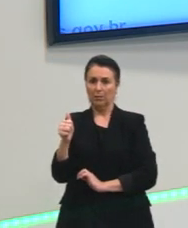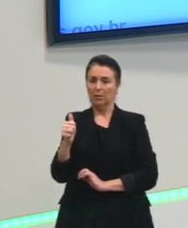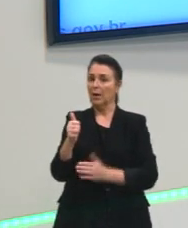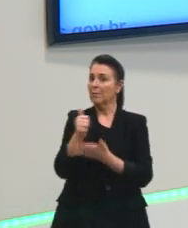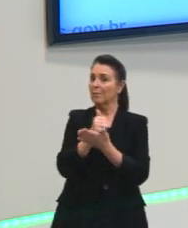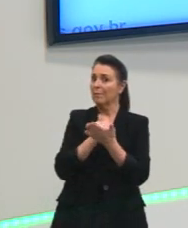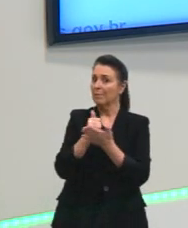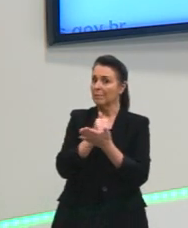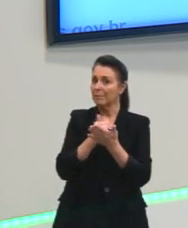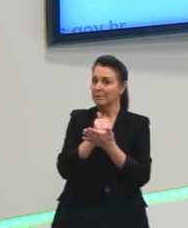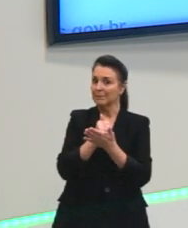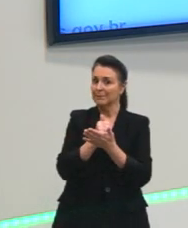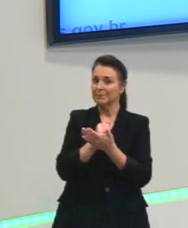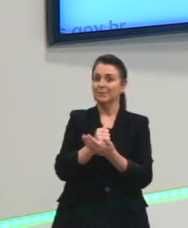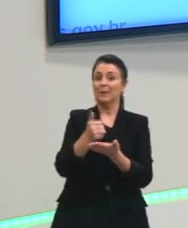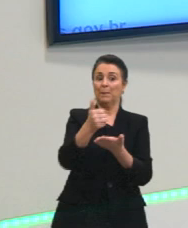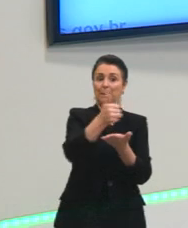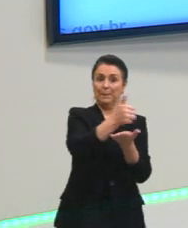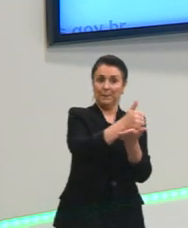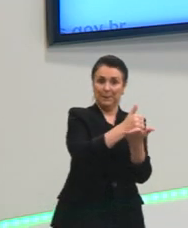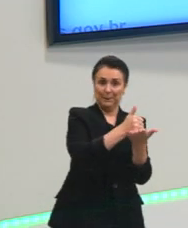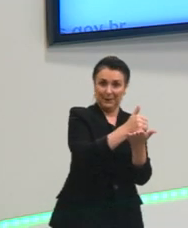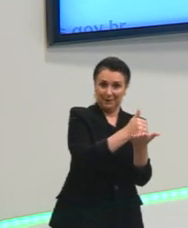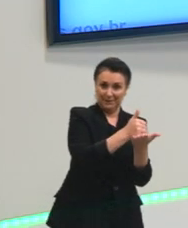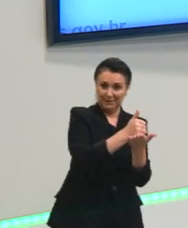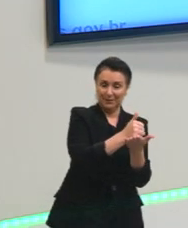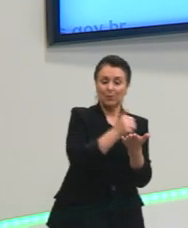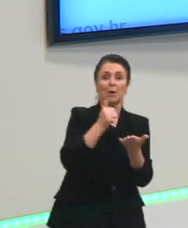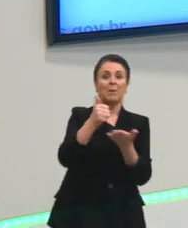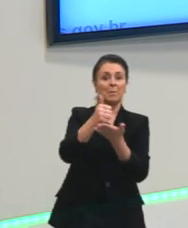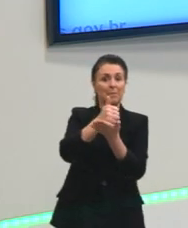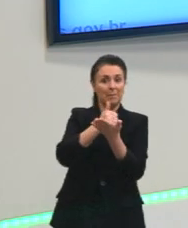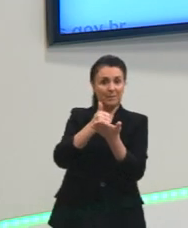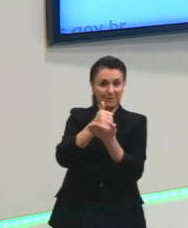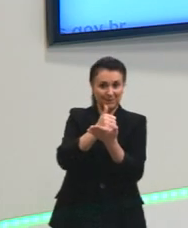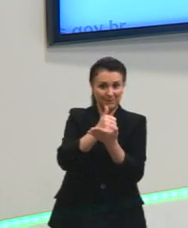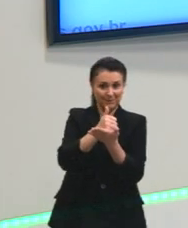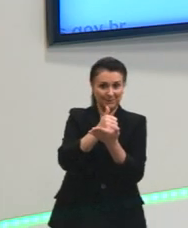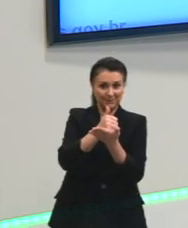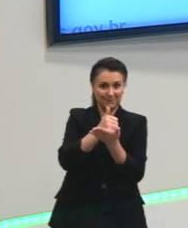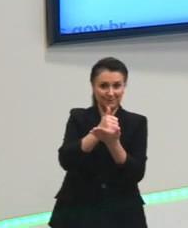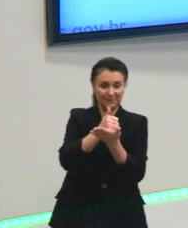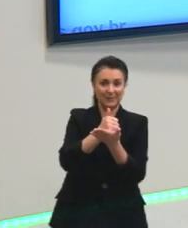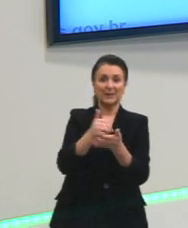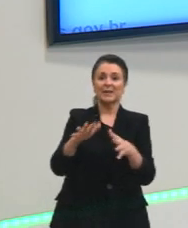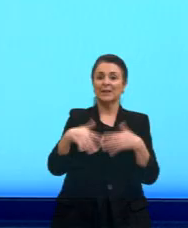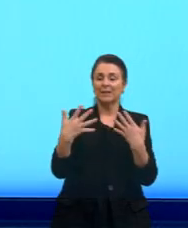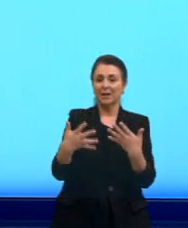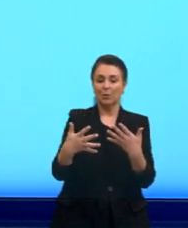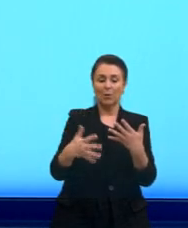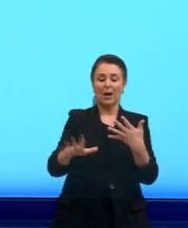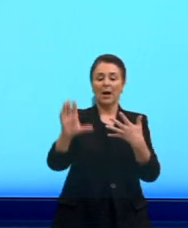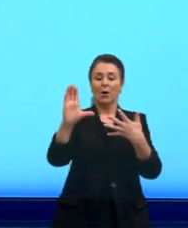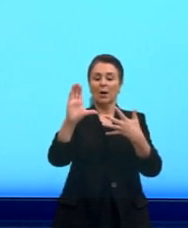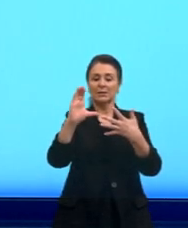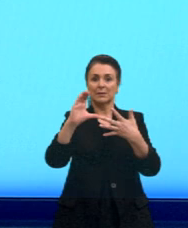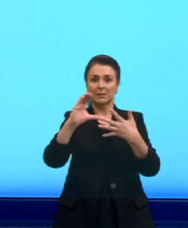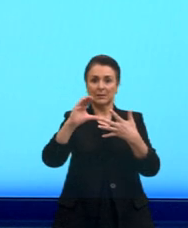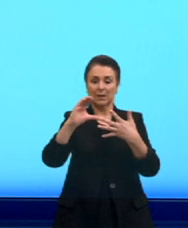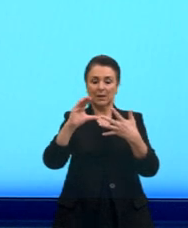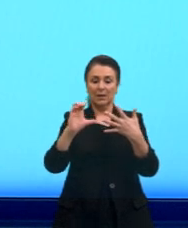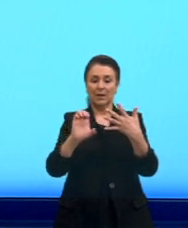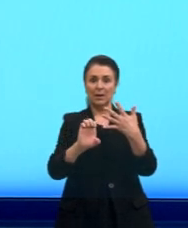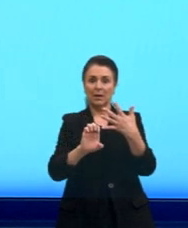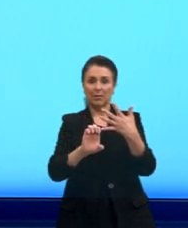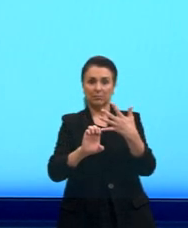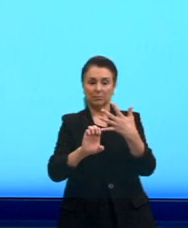então básico e básico né que seria base que acho que a gente tava só entre a ceia e base